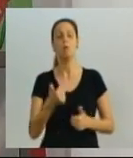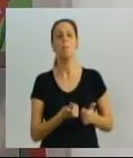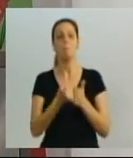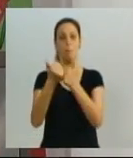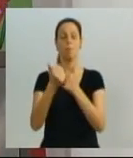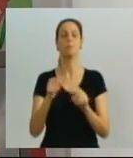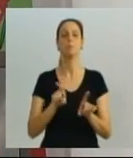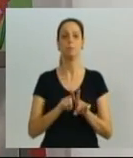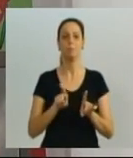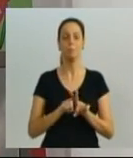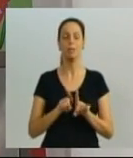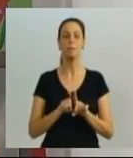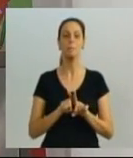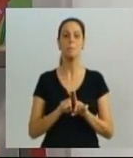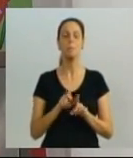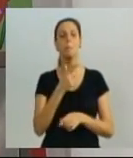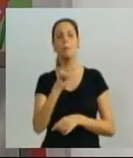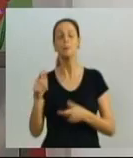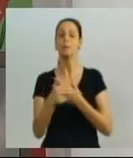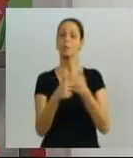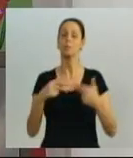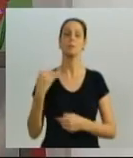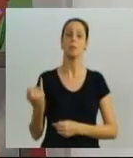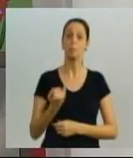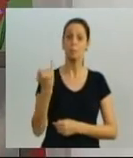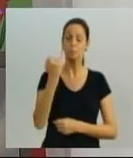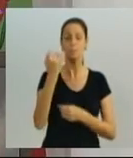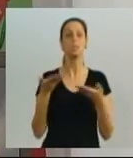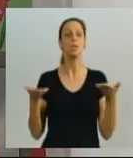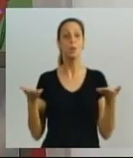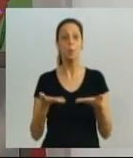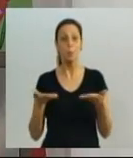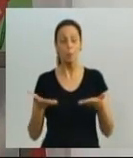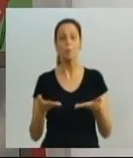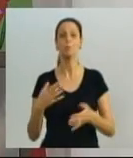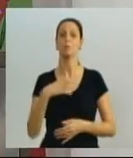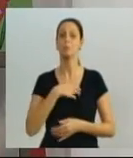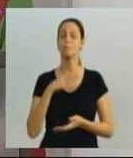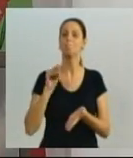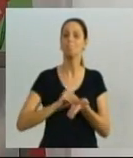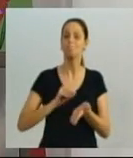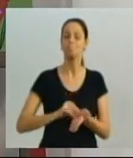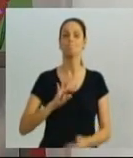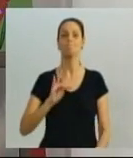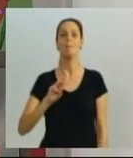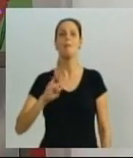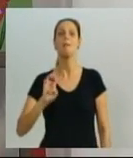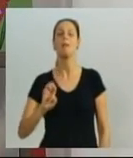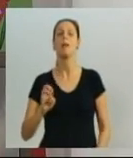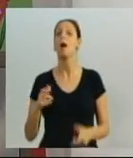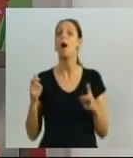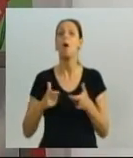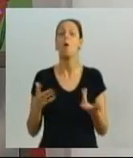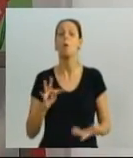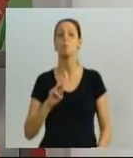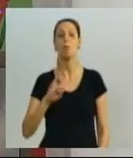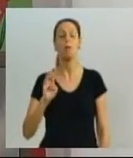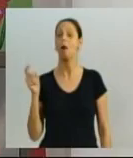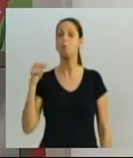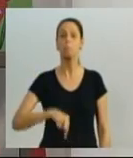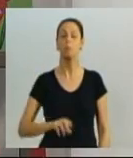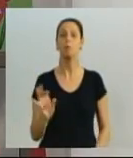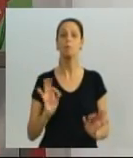Uma outra coisa também importante, hoje senti a falta do TRE. Onde é que está o TRE? Deve ter